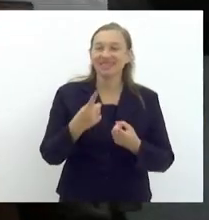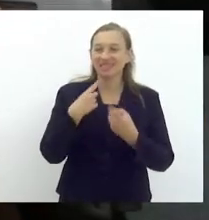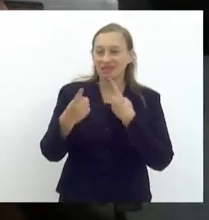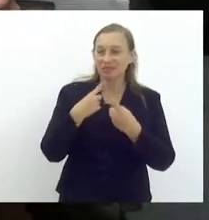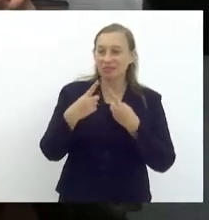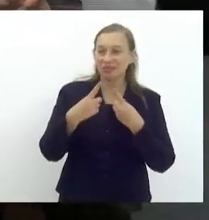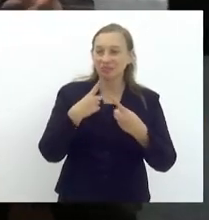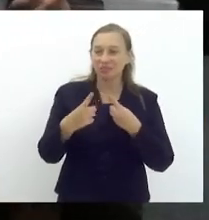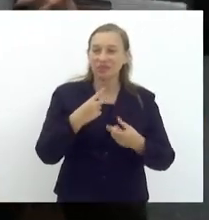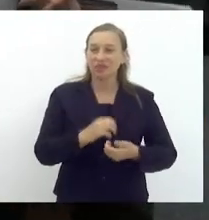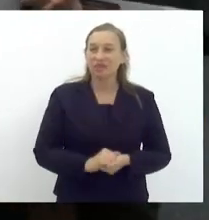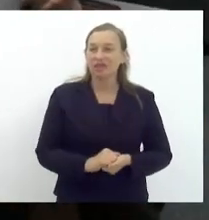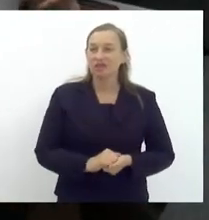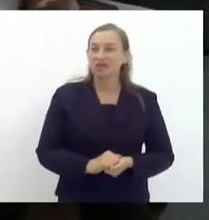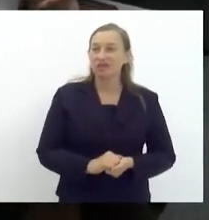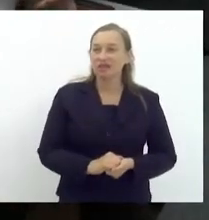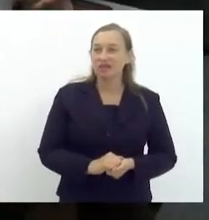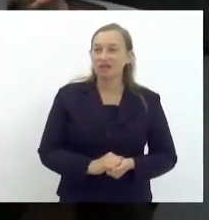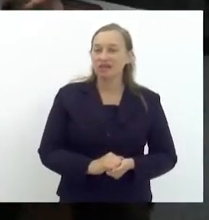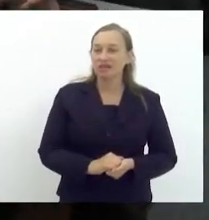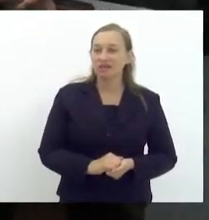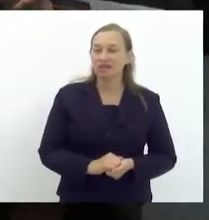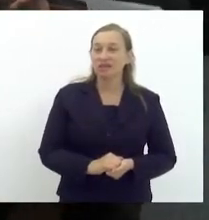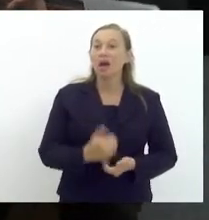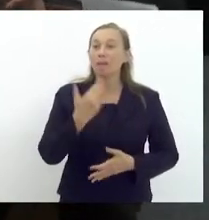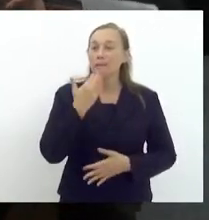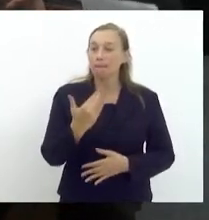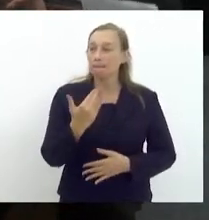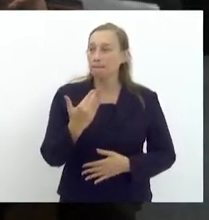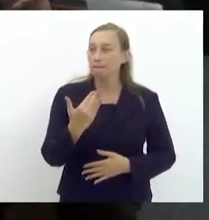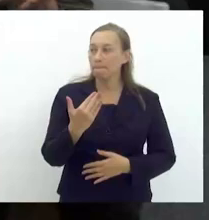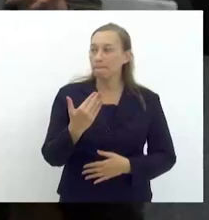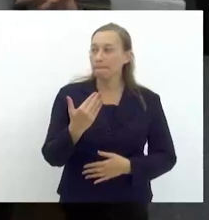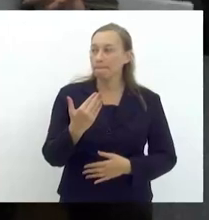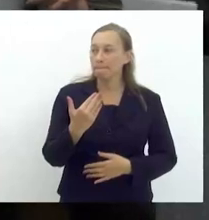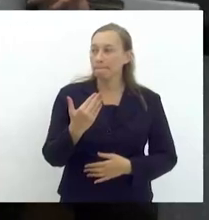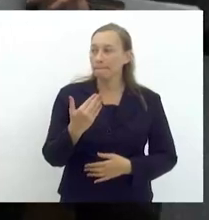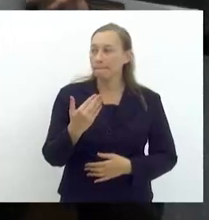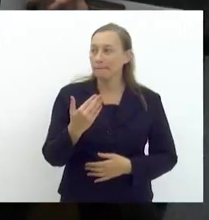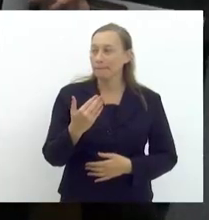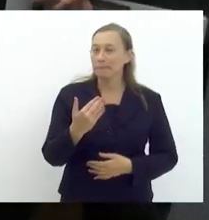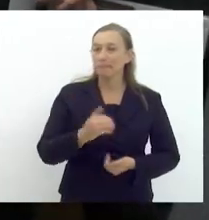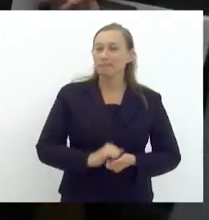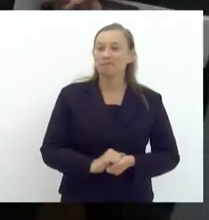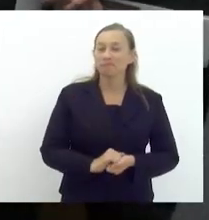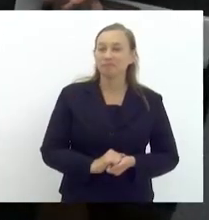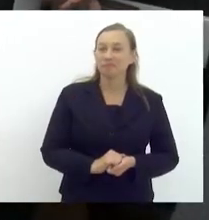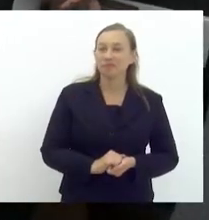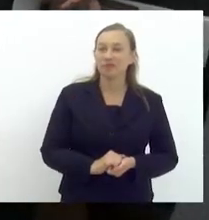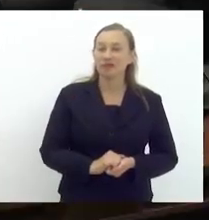que acabou produzindo aí ele pediu para que eu filmasse esse compromisso de público